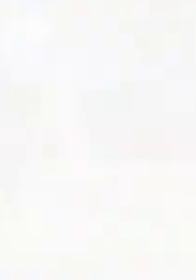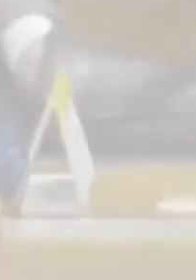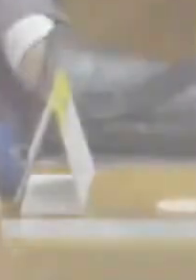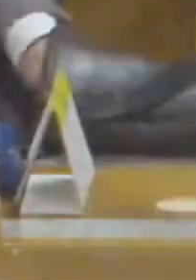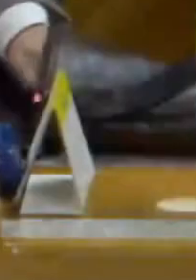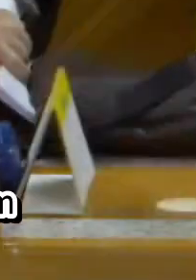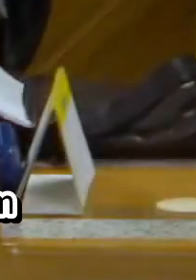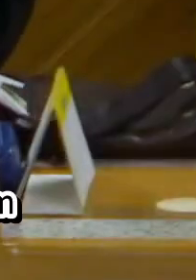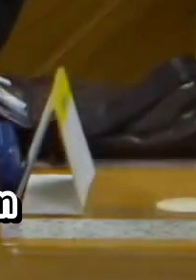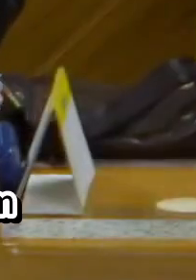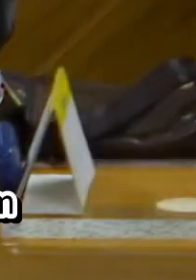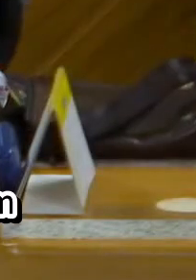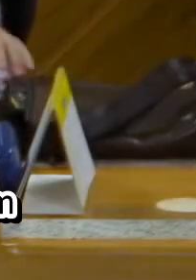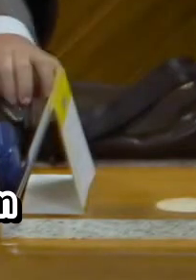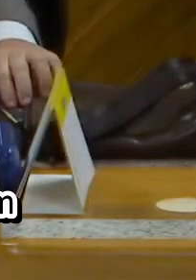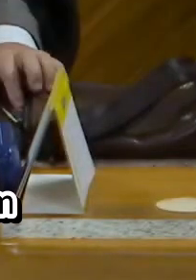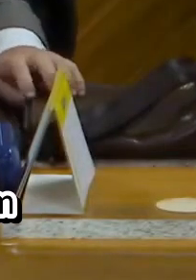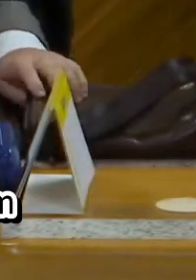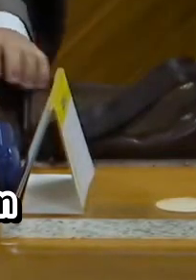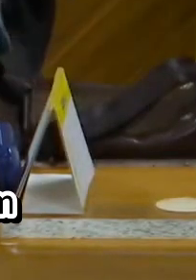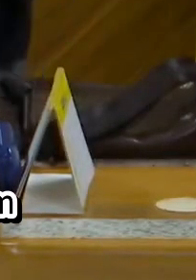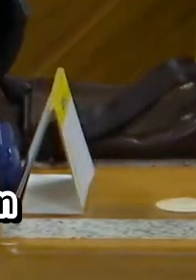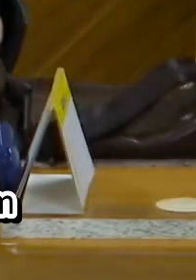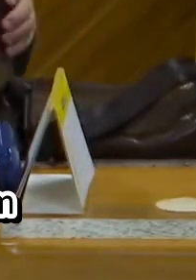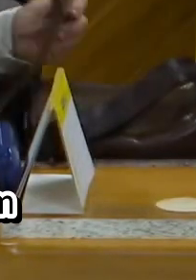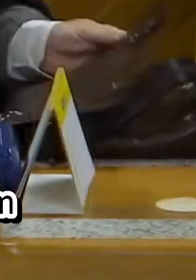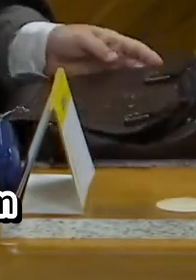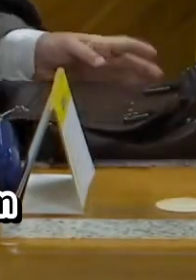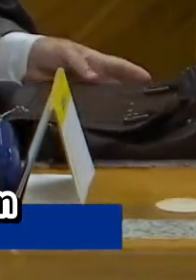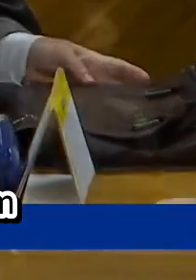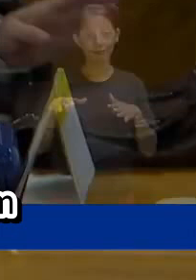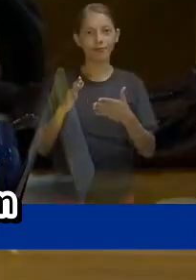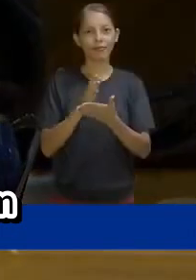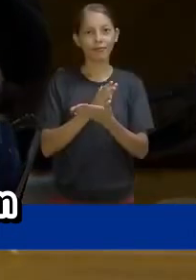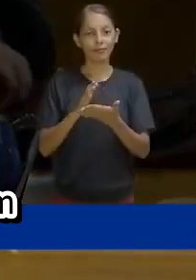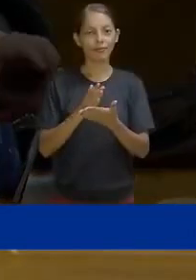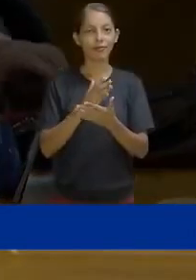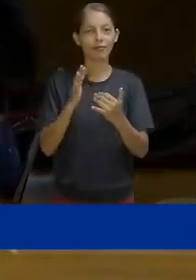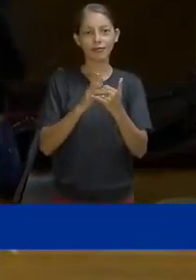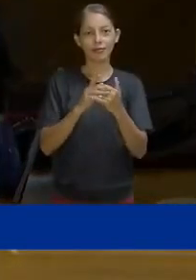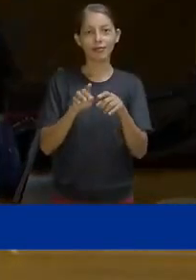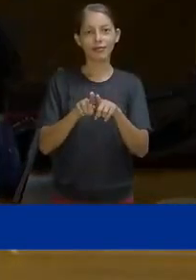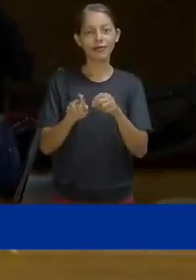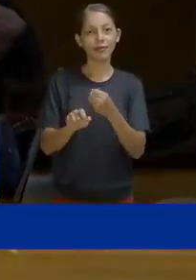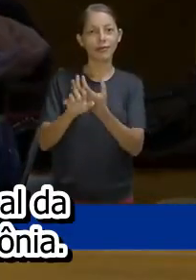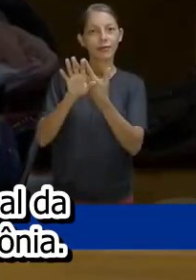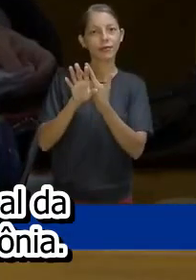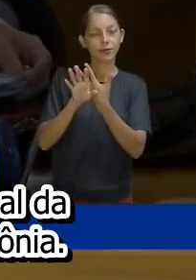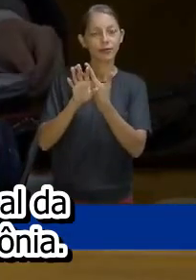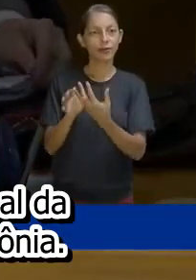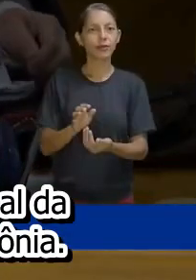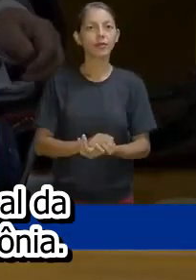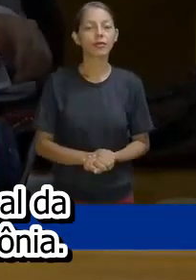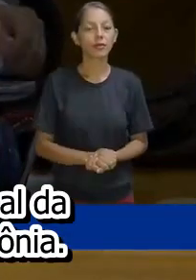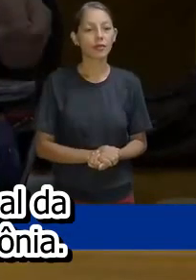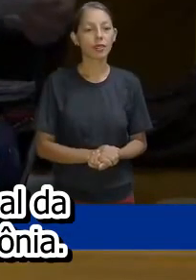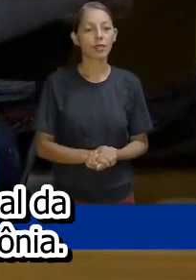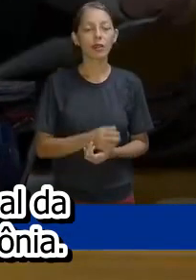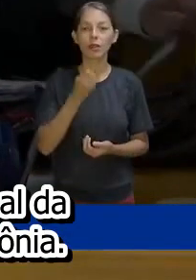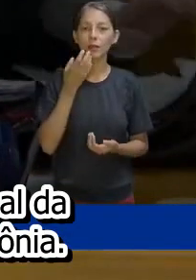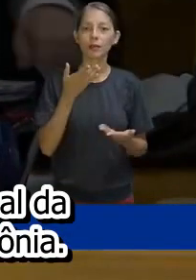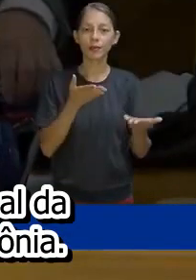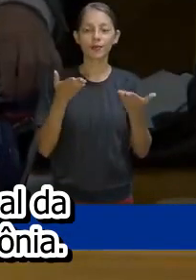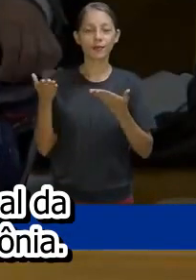Na tela, boa tarde a todos e todas que nos acompanham presencialmente pelas redes sociais. Sejam bem-vindos. Aqui estamos